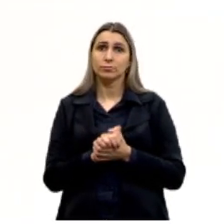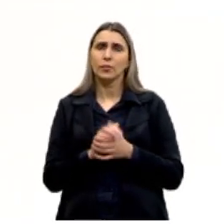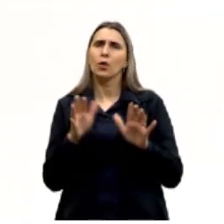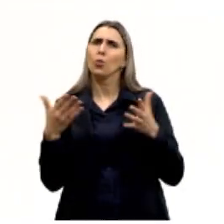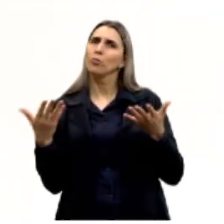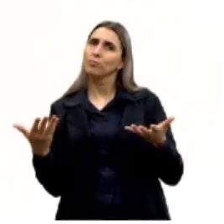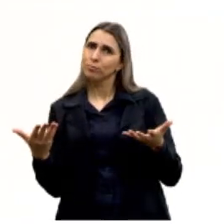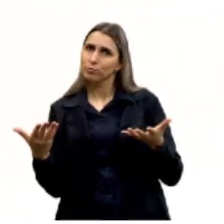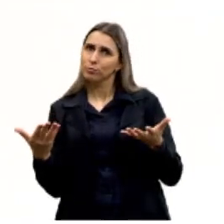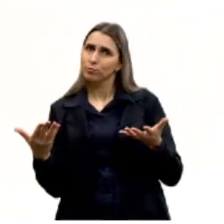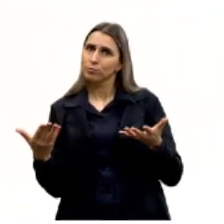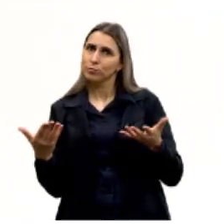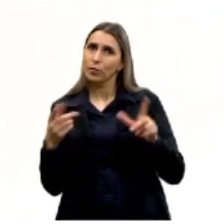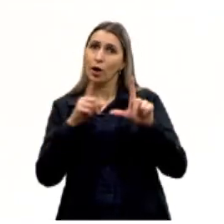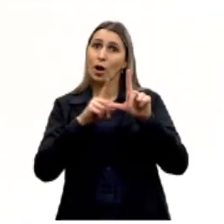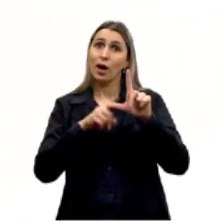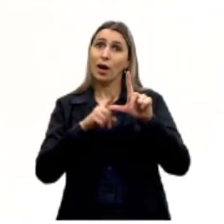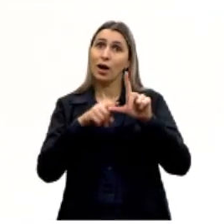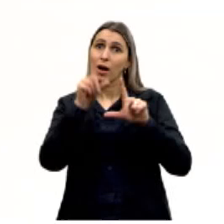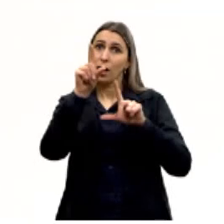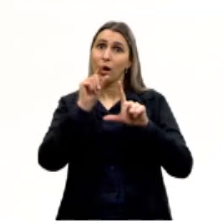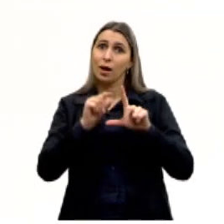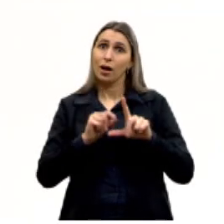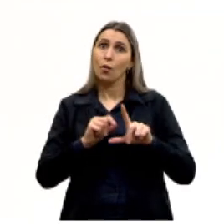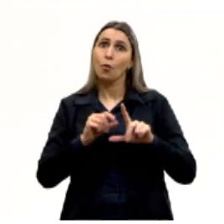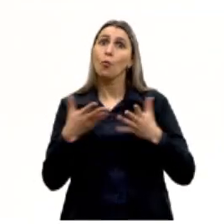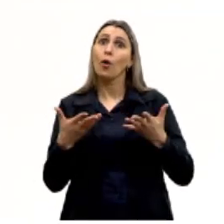em qual alternativa marcaria